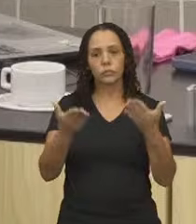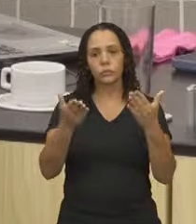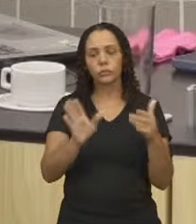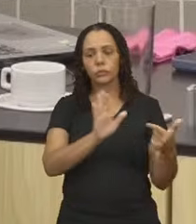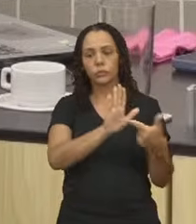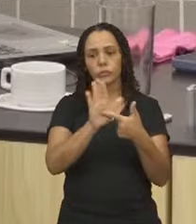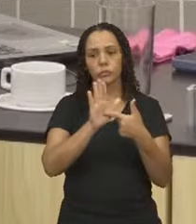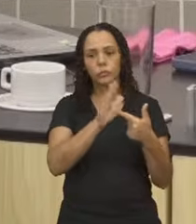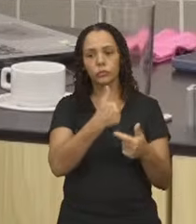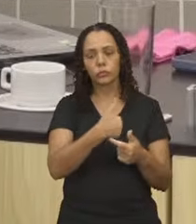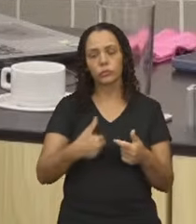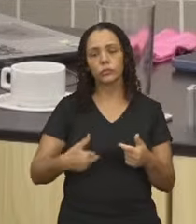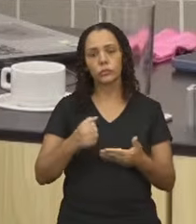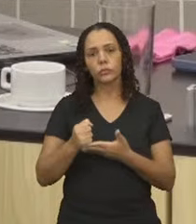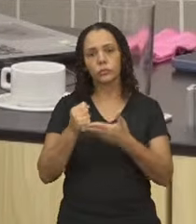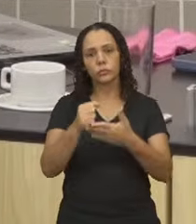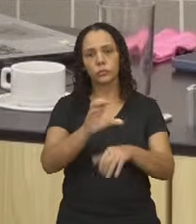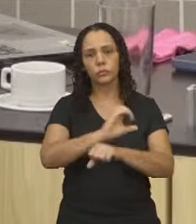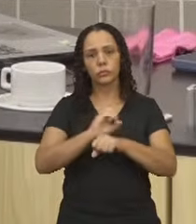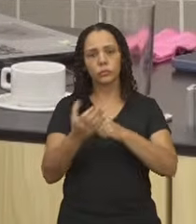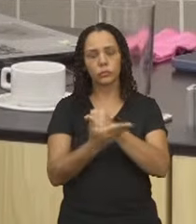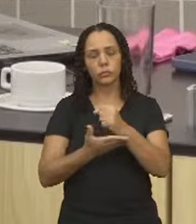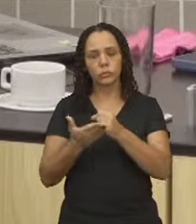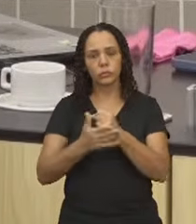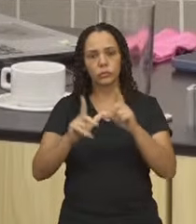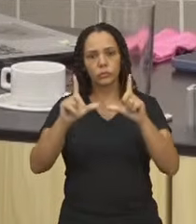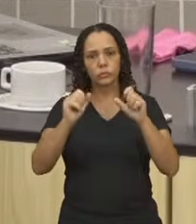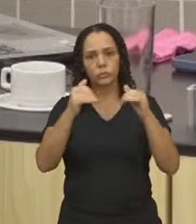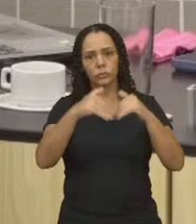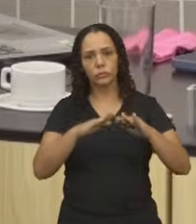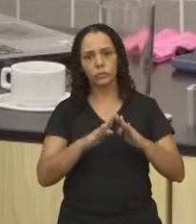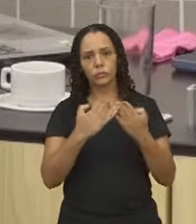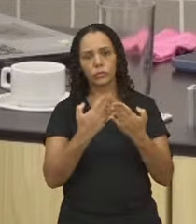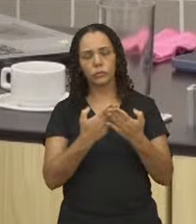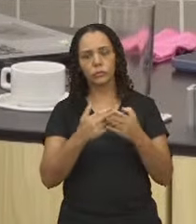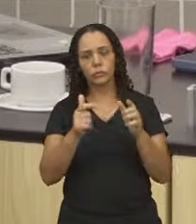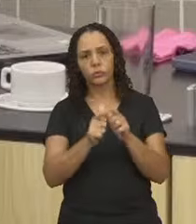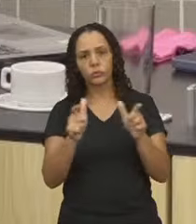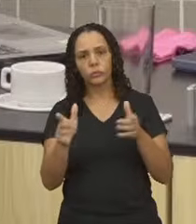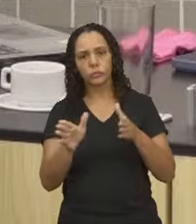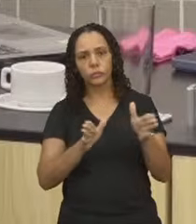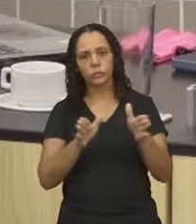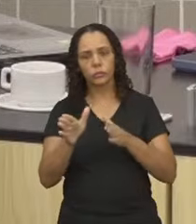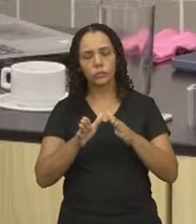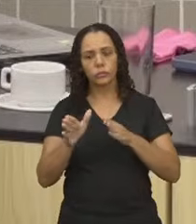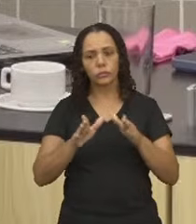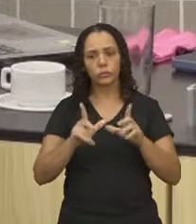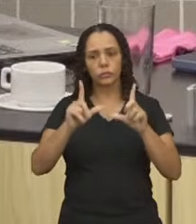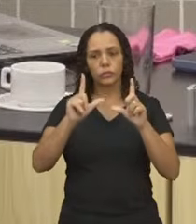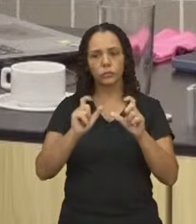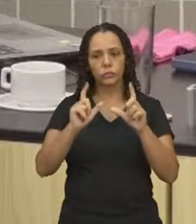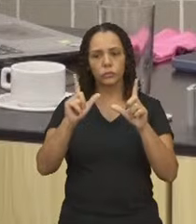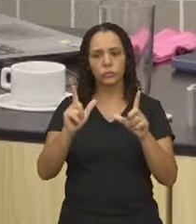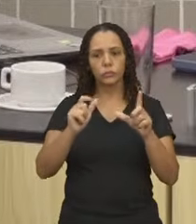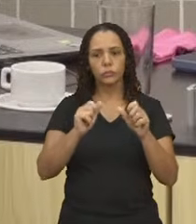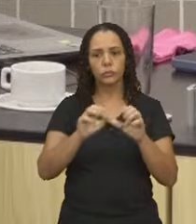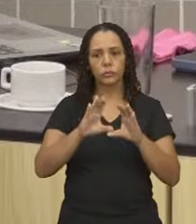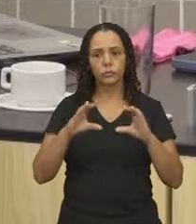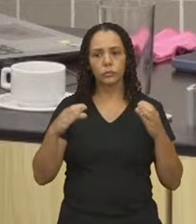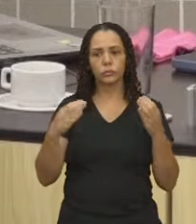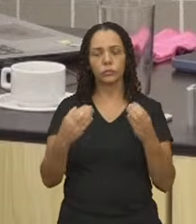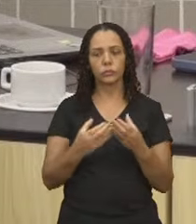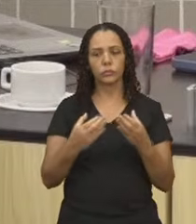públicas, apoiar oficinas básicas de fotografia em escolas e ampliar o acesso a recursos fotográficos para